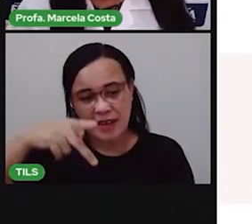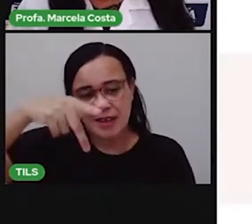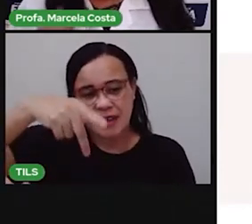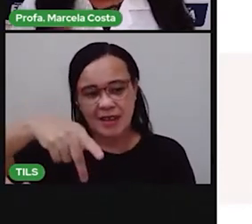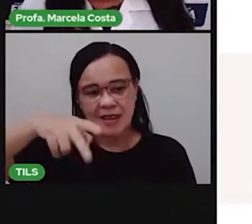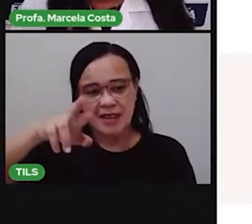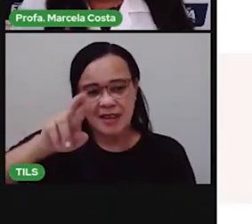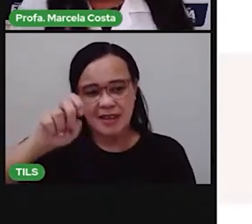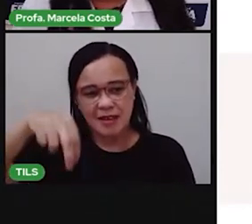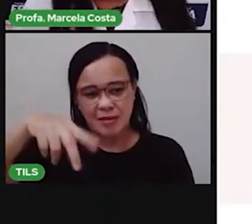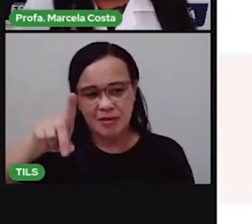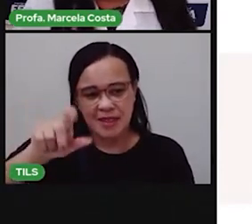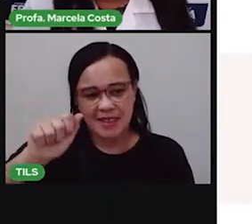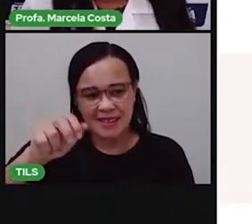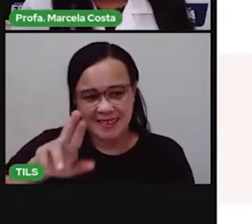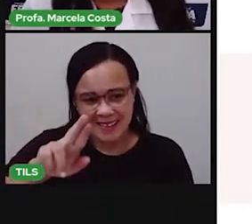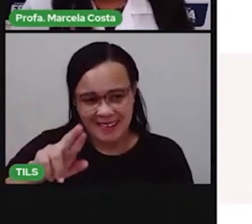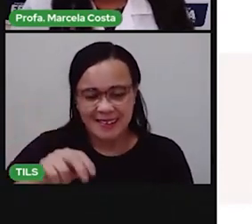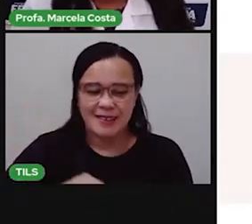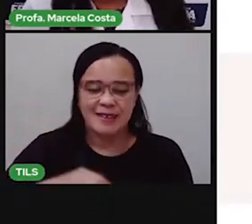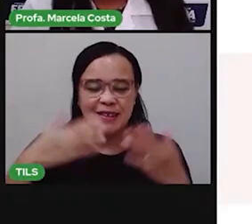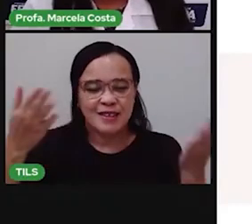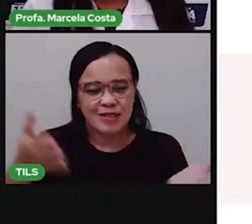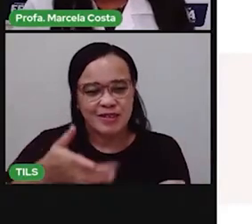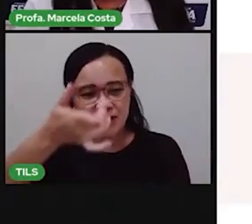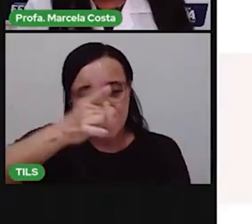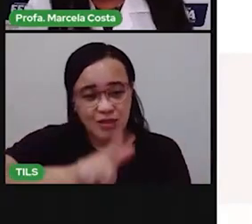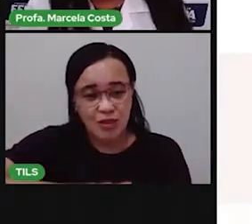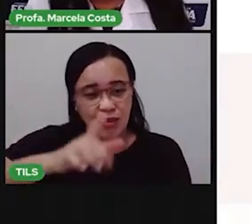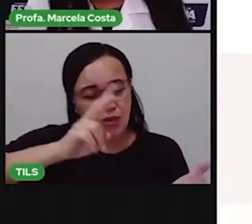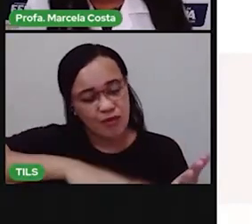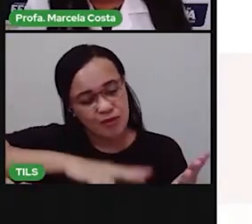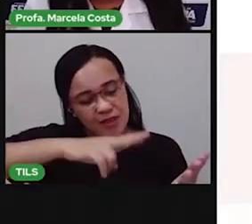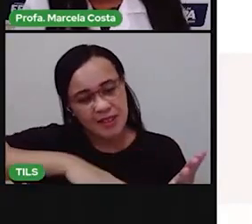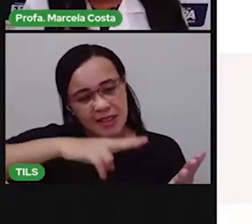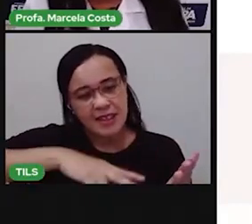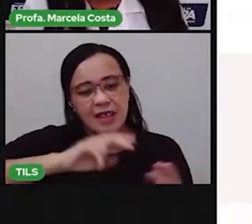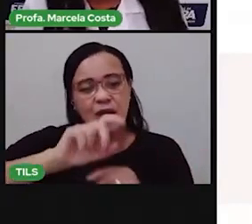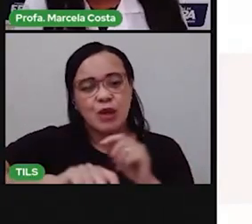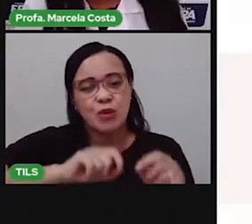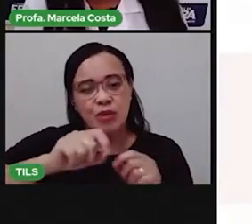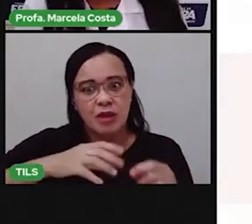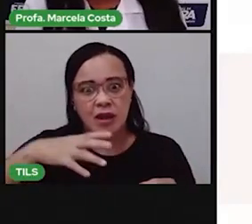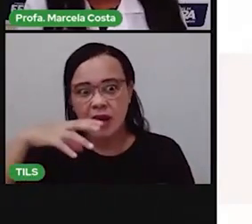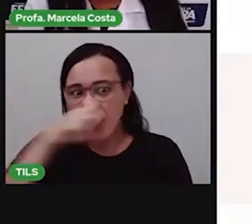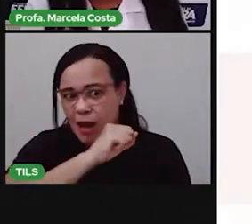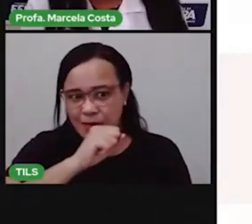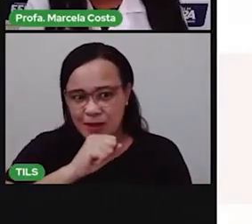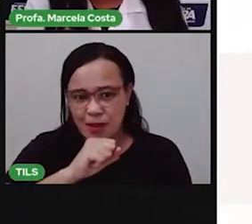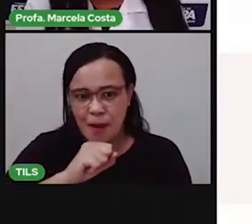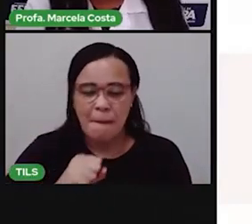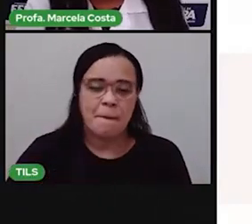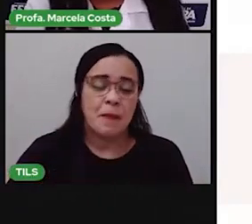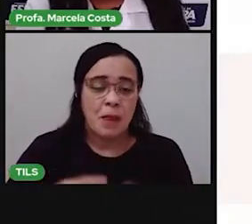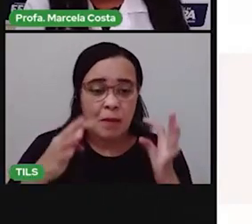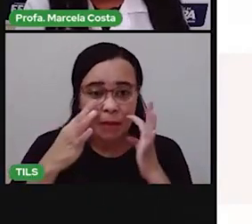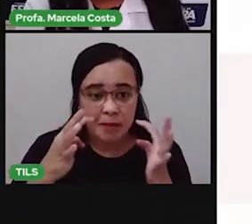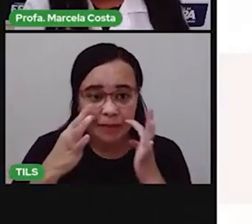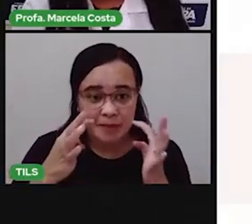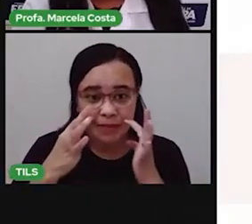Eu vou ler agora essa palavra mais uma vez, mas agora eu vou ler rápido, tá? Para que vocês